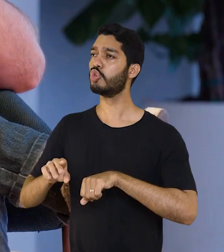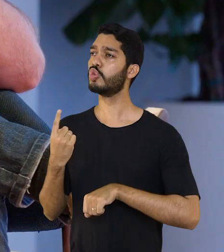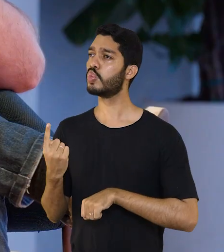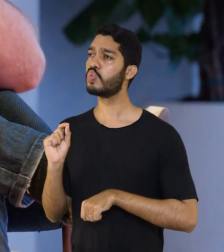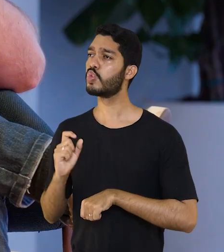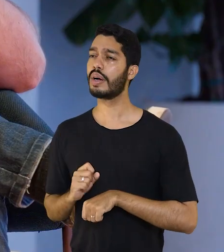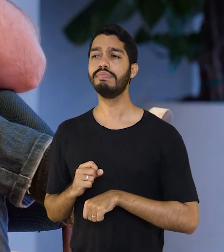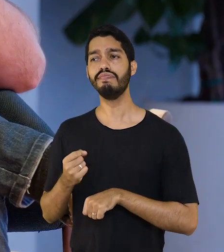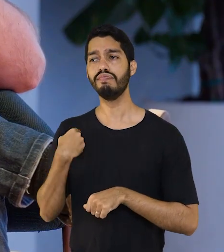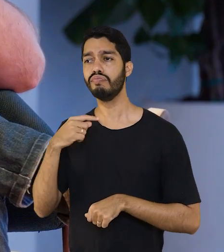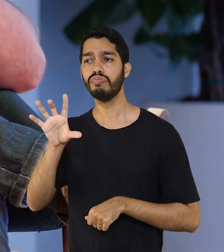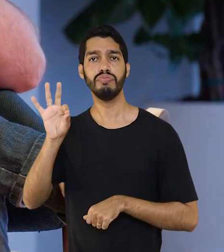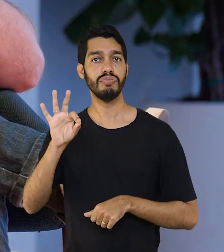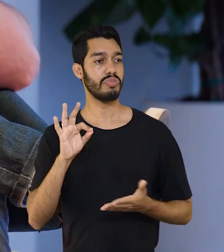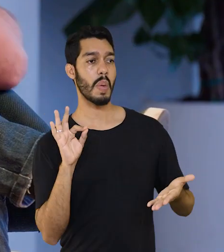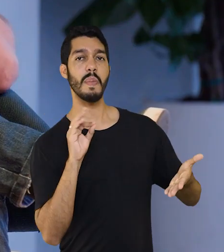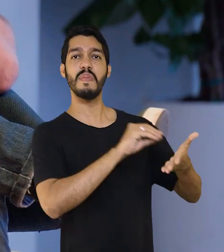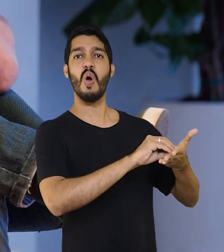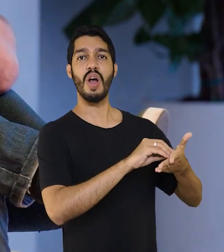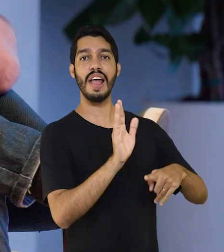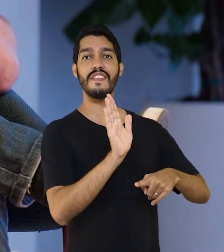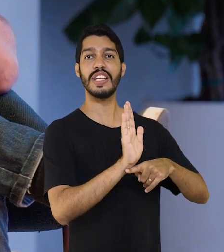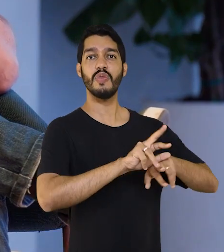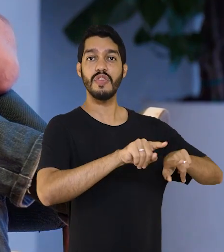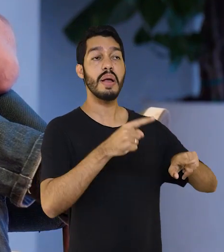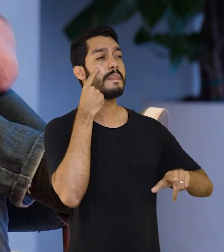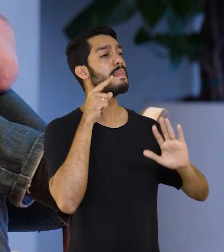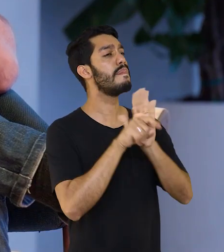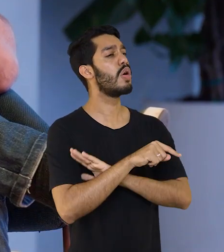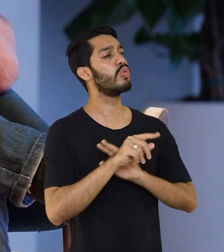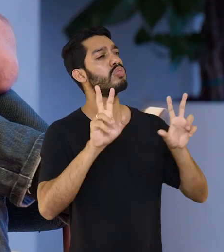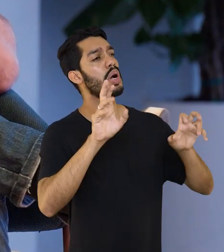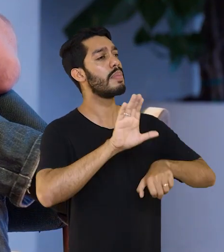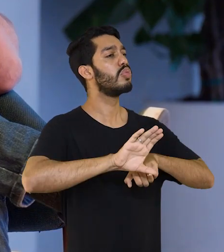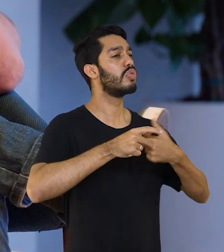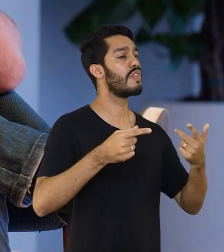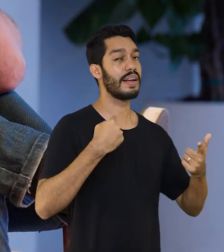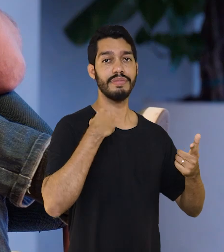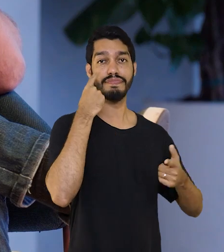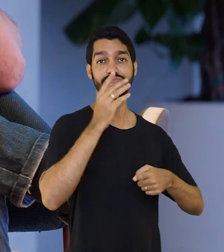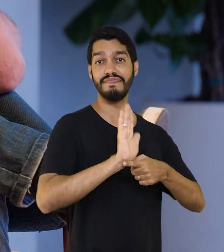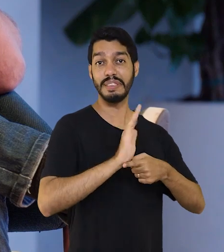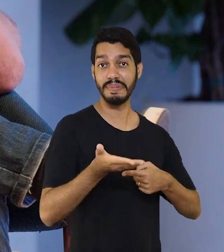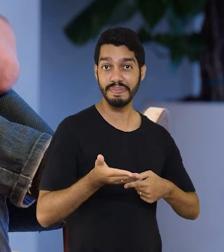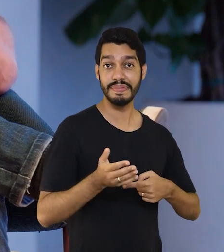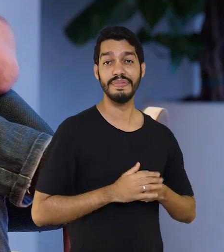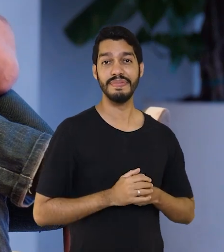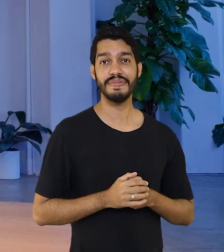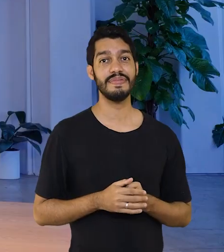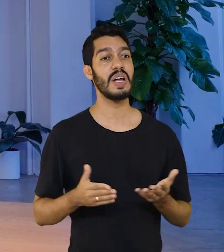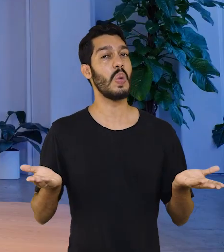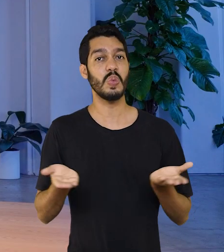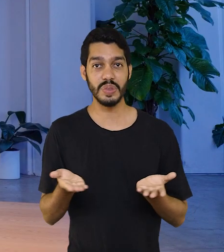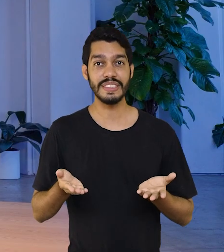também são nossos clientes. E a mesma coisa, antes de você escolher que faculdade você vai fazer, você vai assistir uns vídeos na internet. O que acontece no mundo de